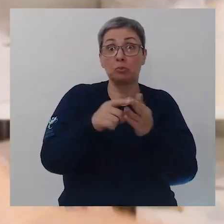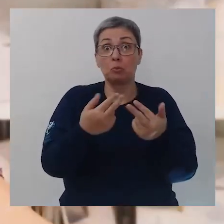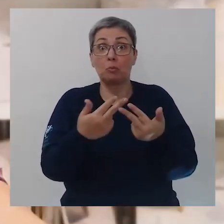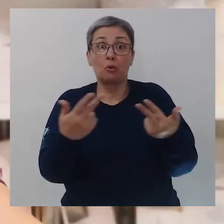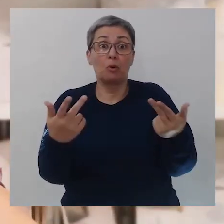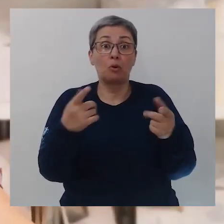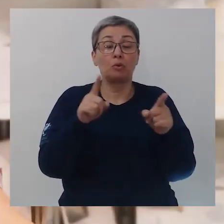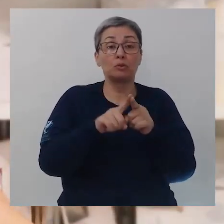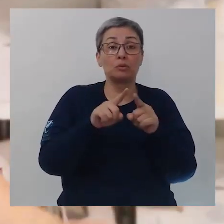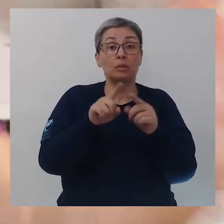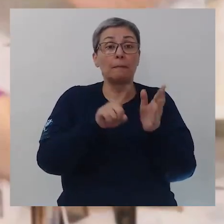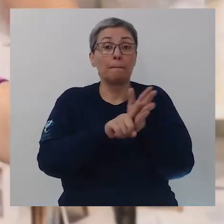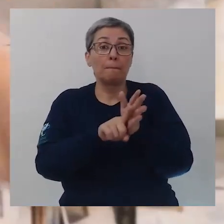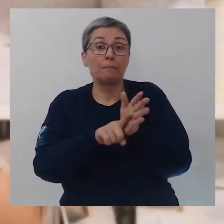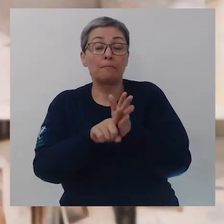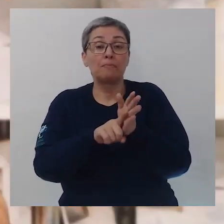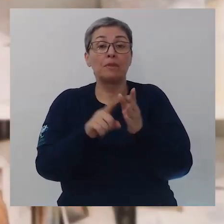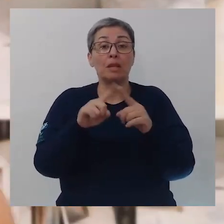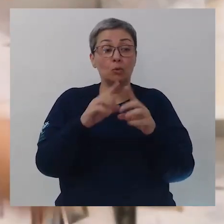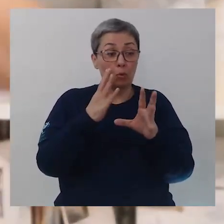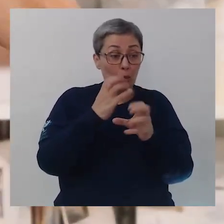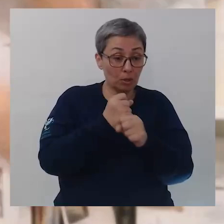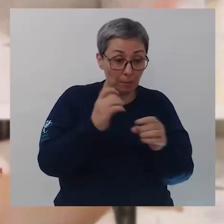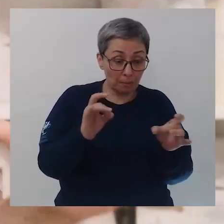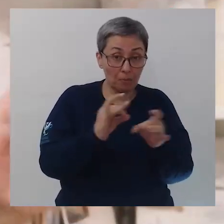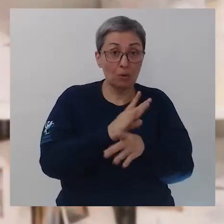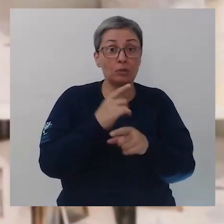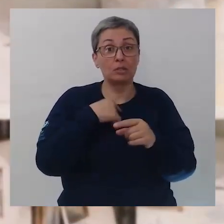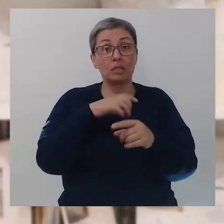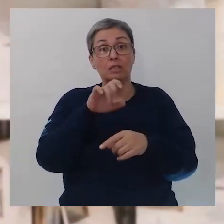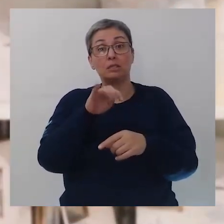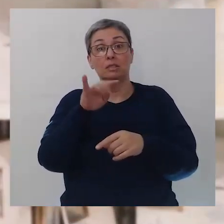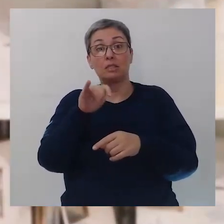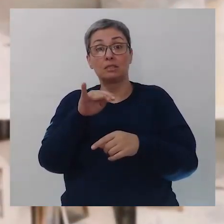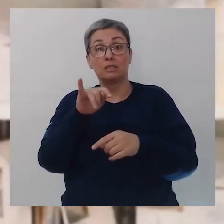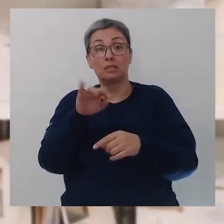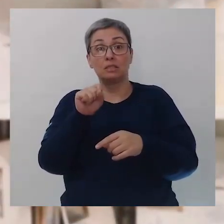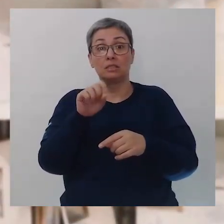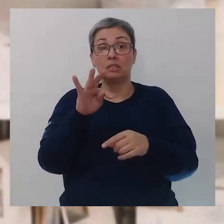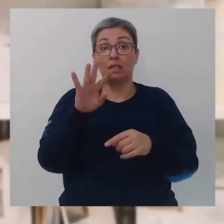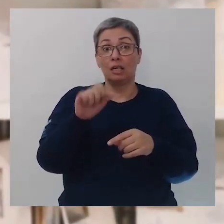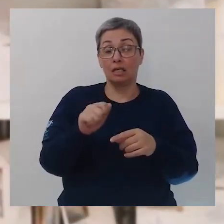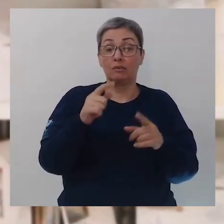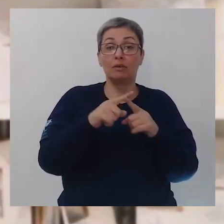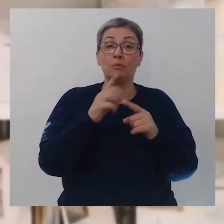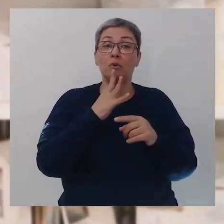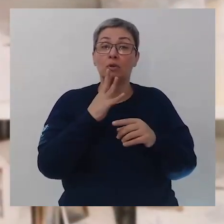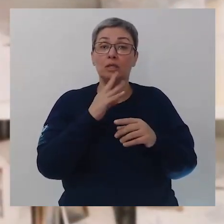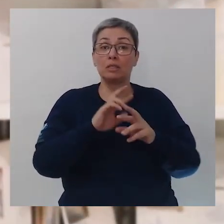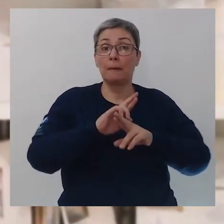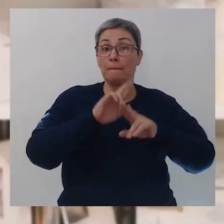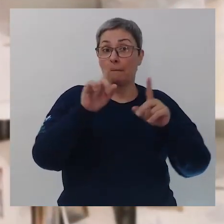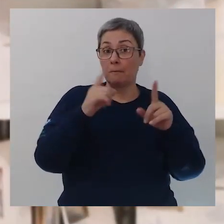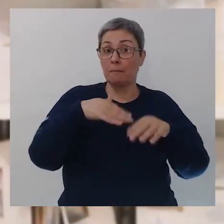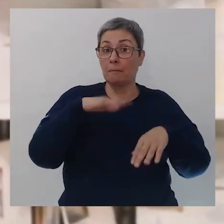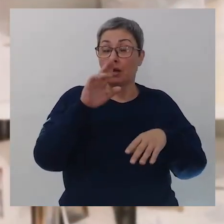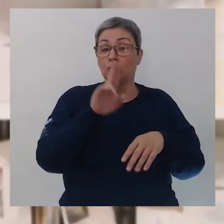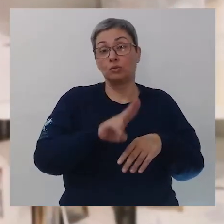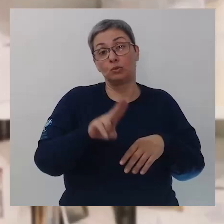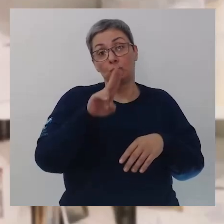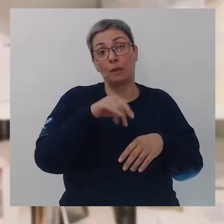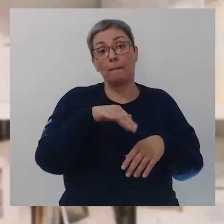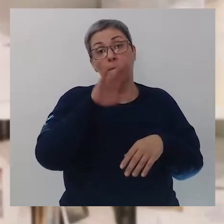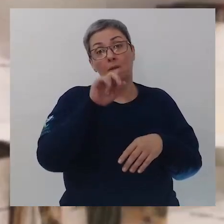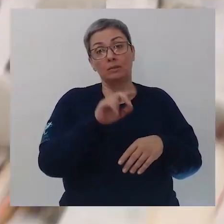eu faço uma pesquisa, tenho os dados, tenho uma estatística. Vamos conhecer os mais comuns e